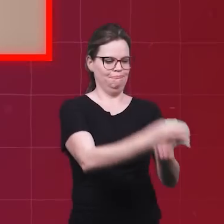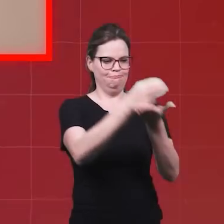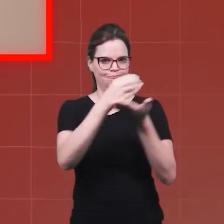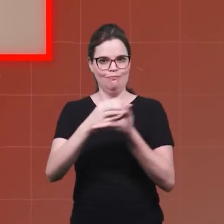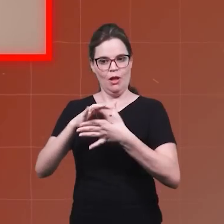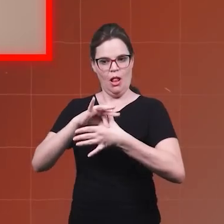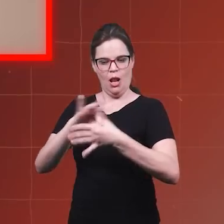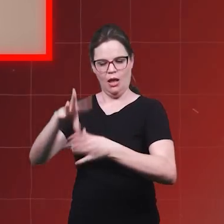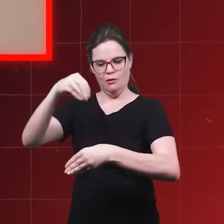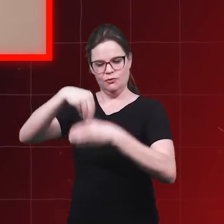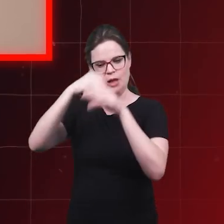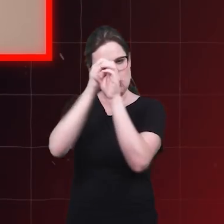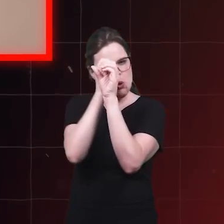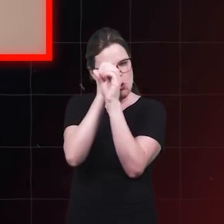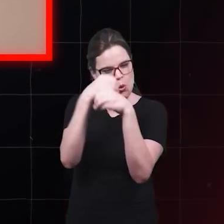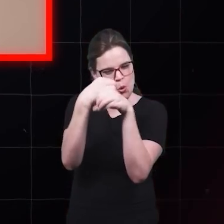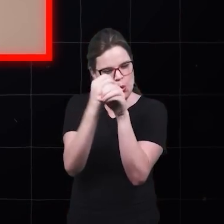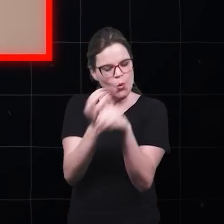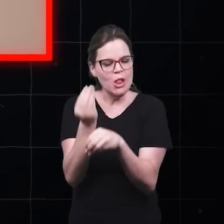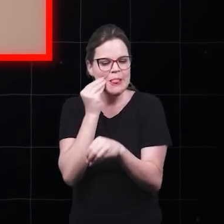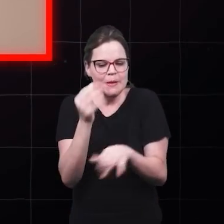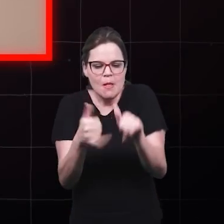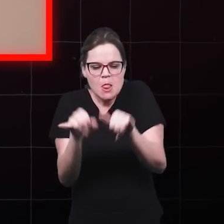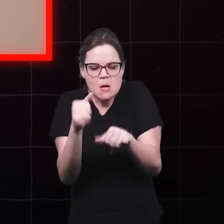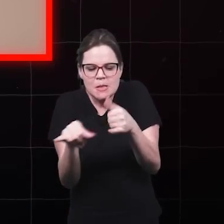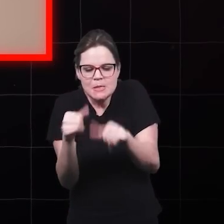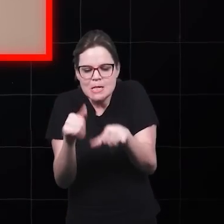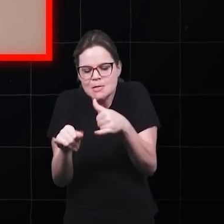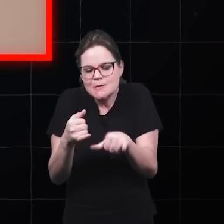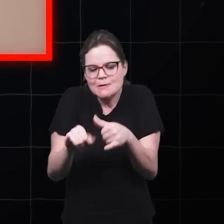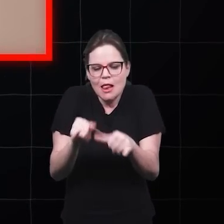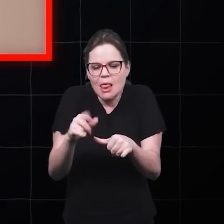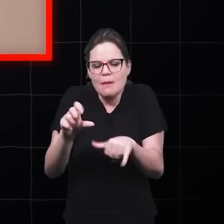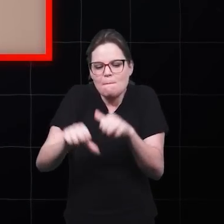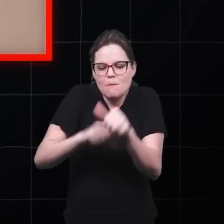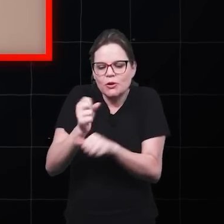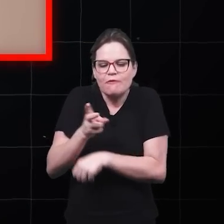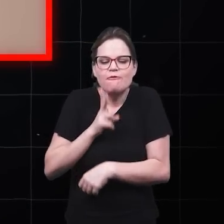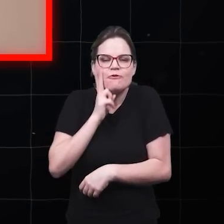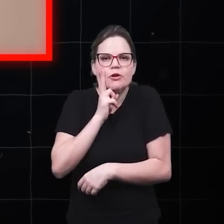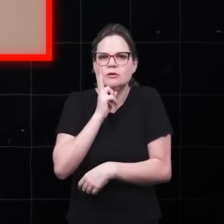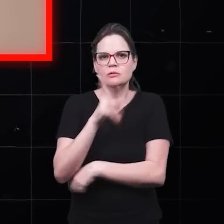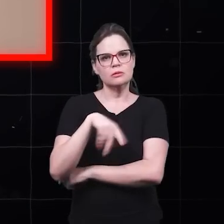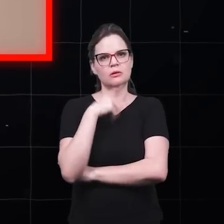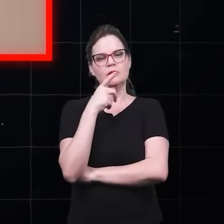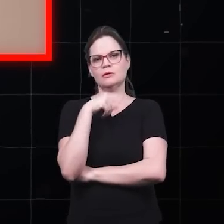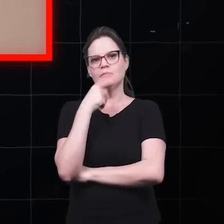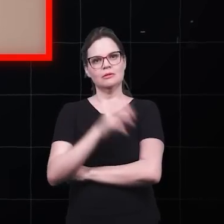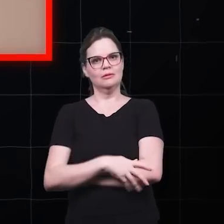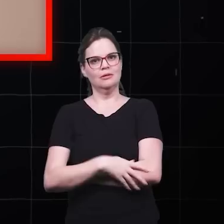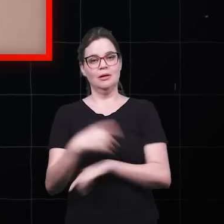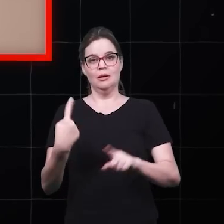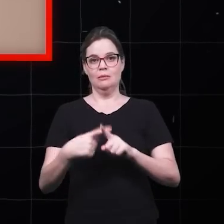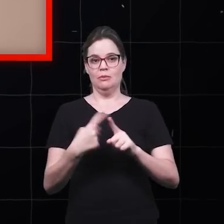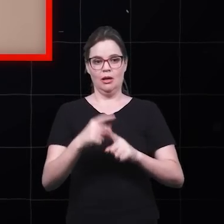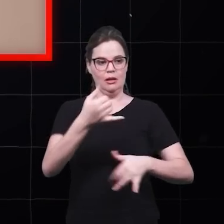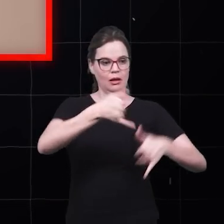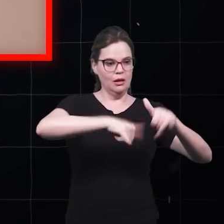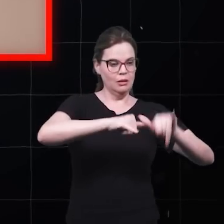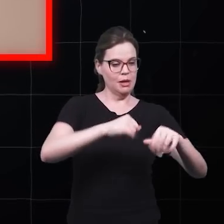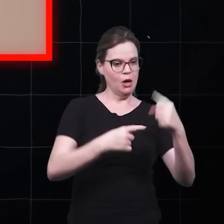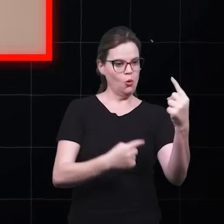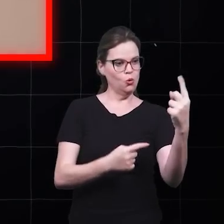esses dois elementos, esses dois componentes, esses dois líquidos, eles têm composições químicas completamente